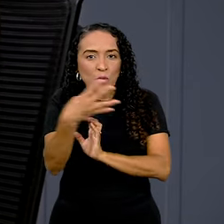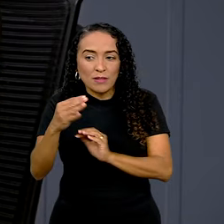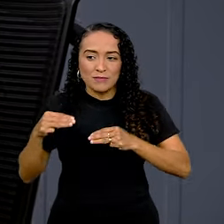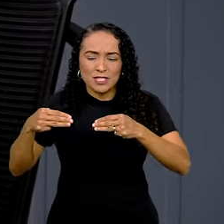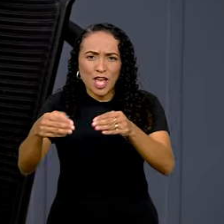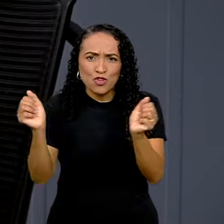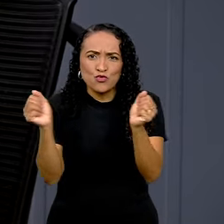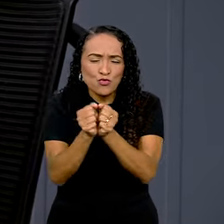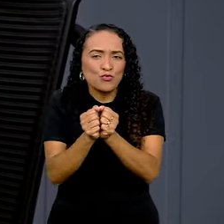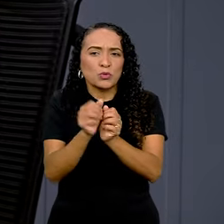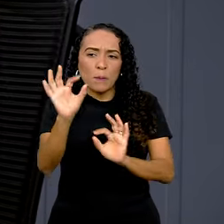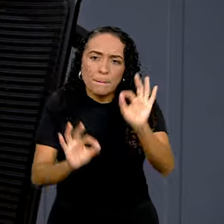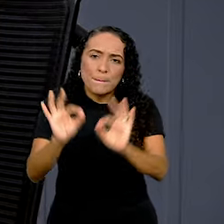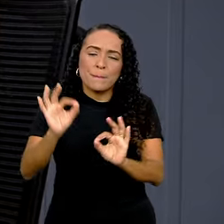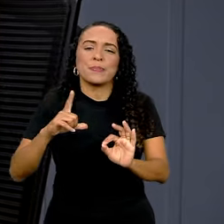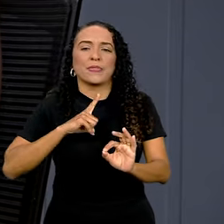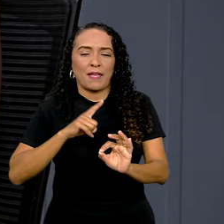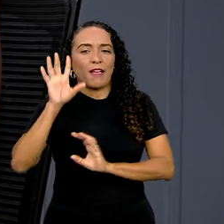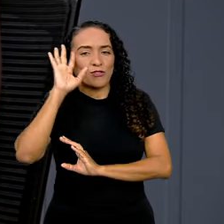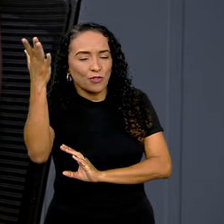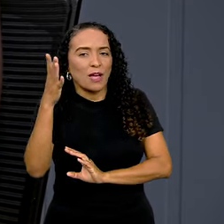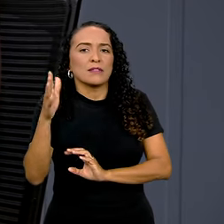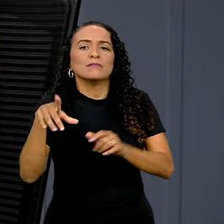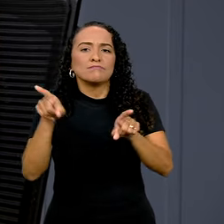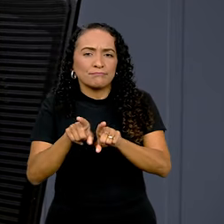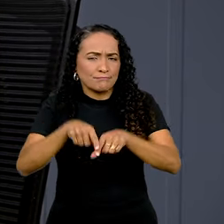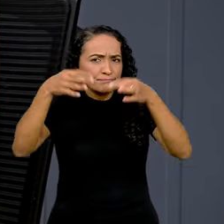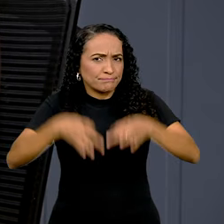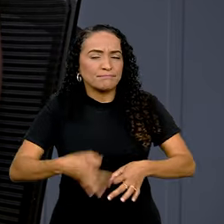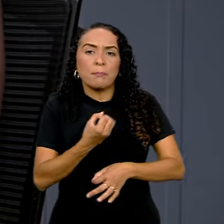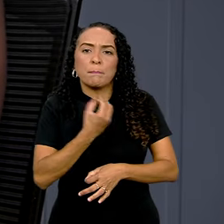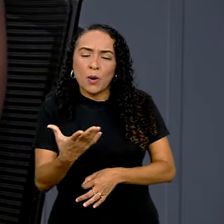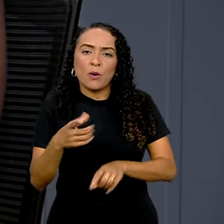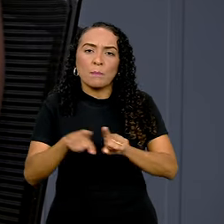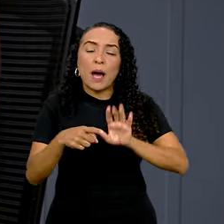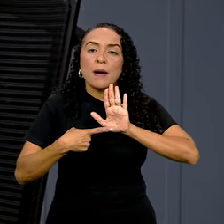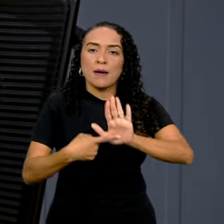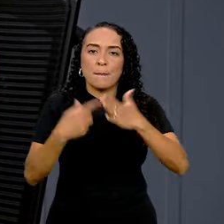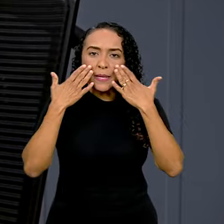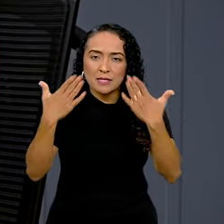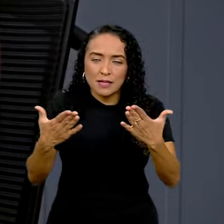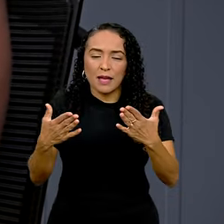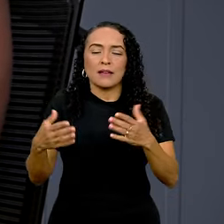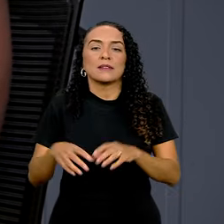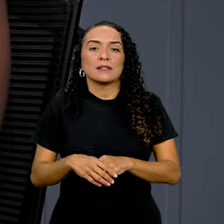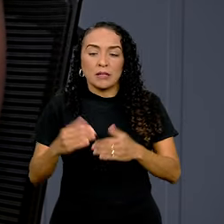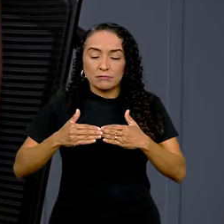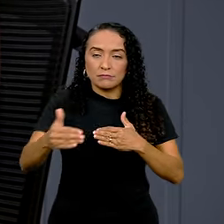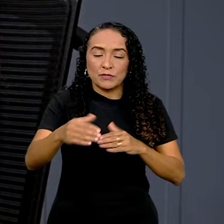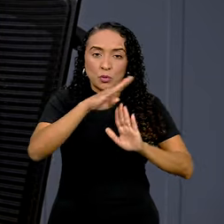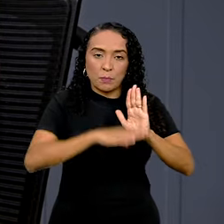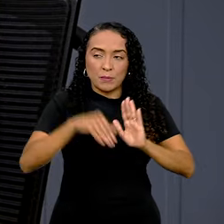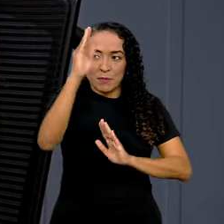24 Ministérios eh que a gente já tem resultados muito contundentes para para apresentar do sisan né a